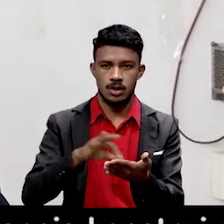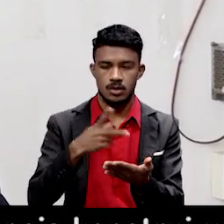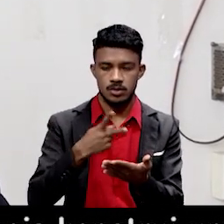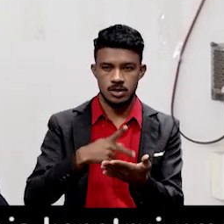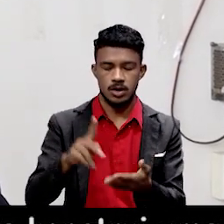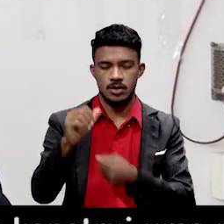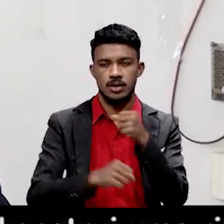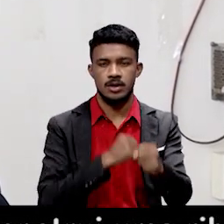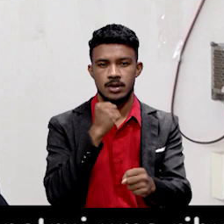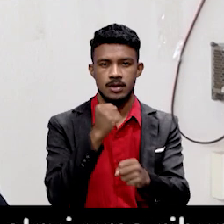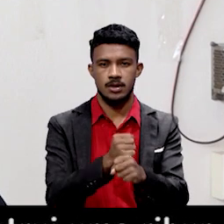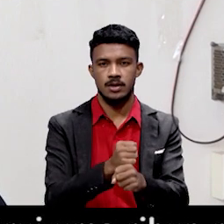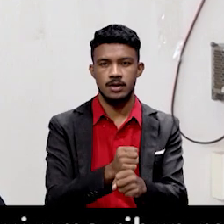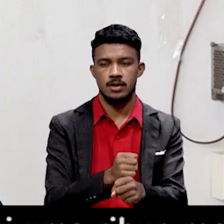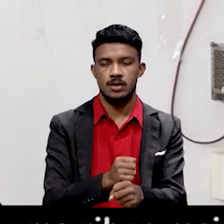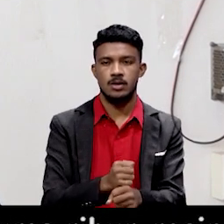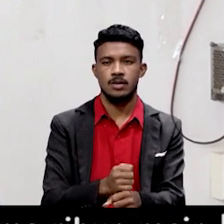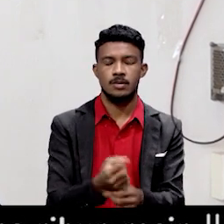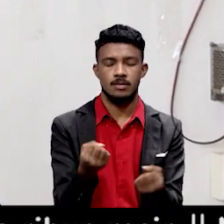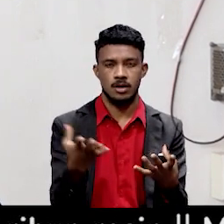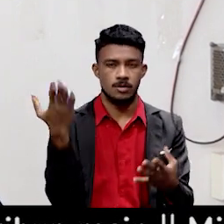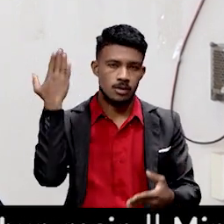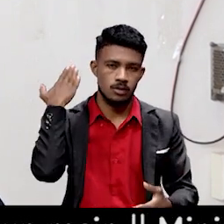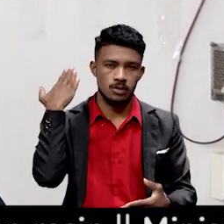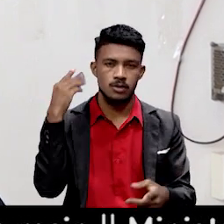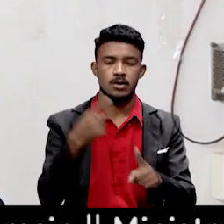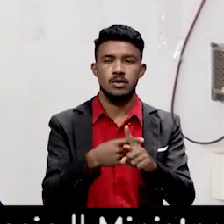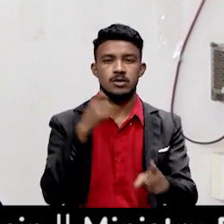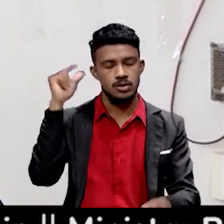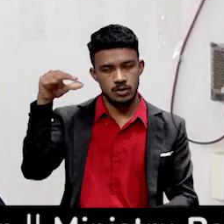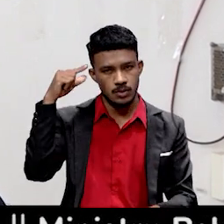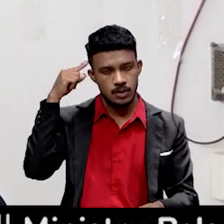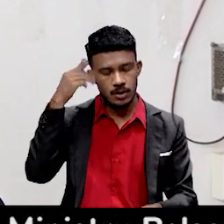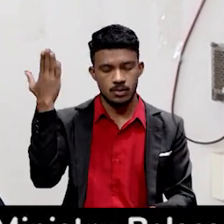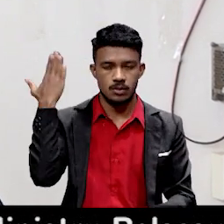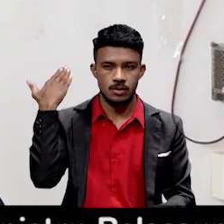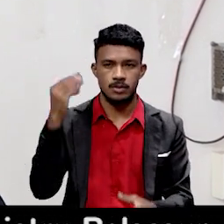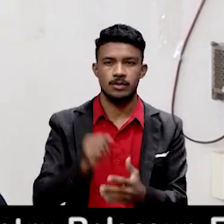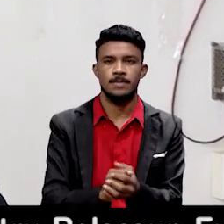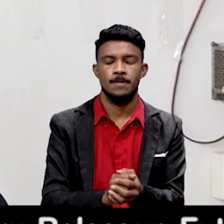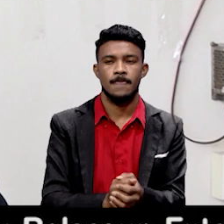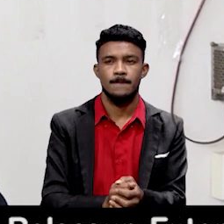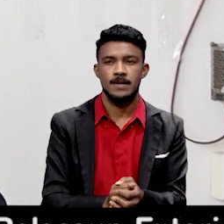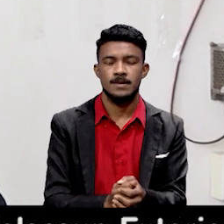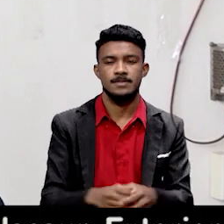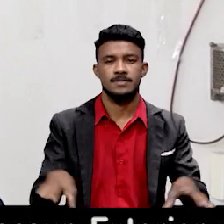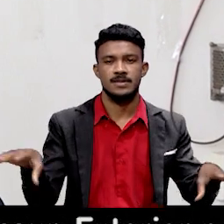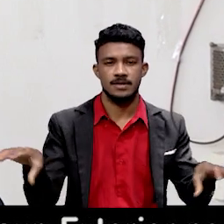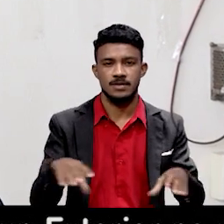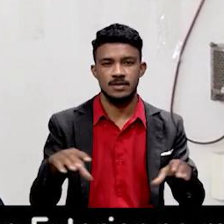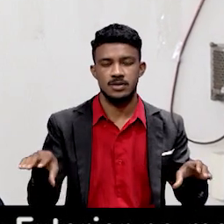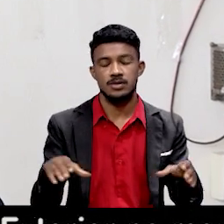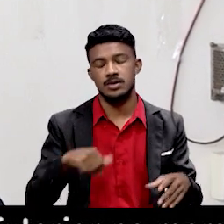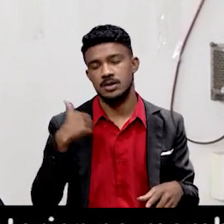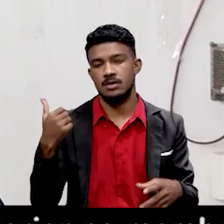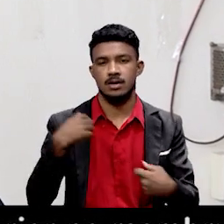atina no Bacoto, que se governo será anterior, ba empresa Balu atu